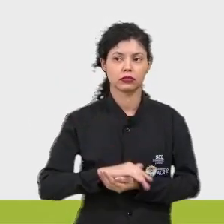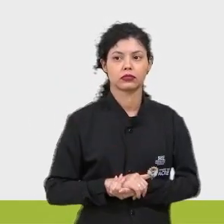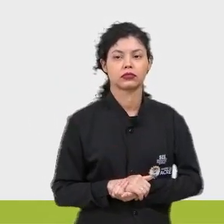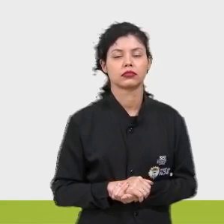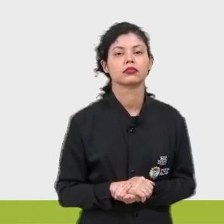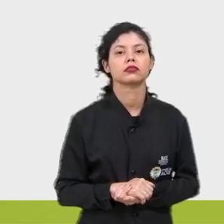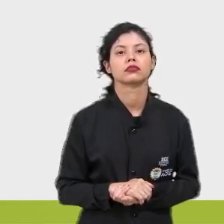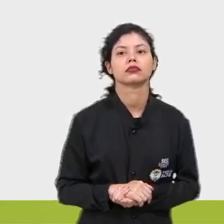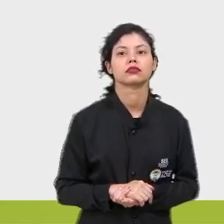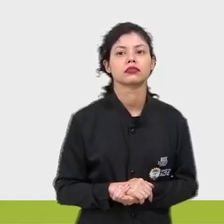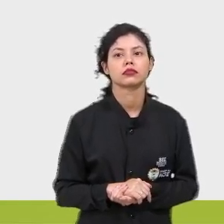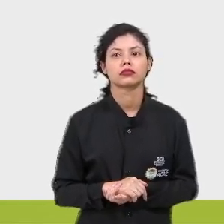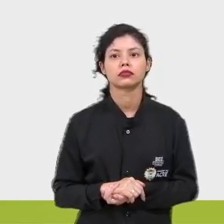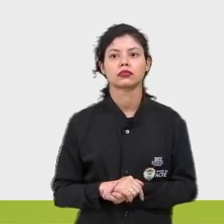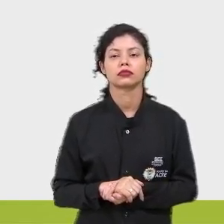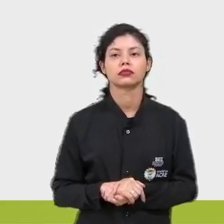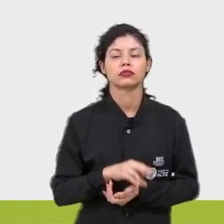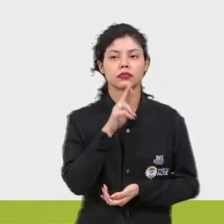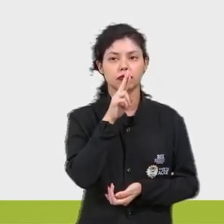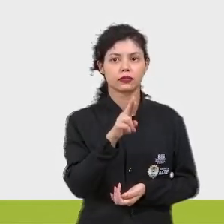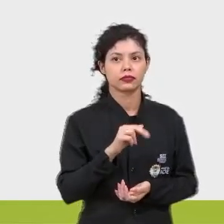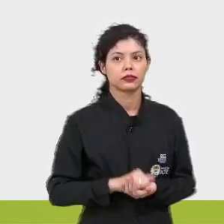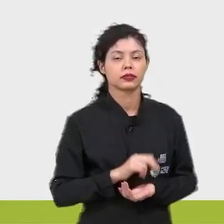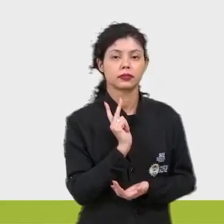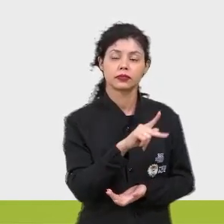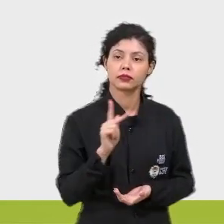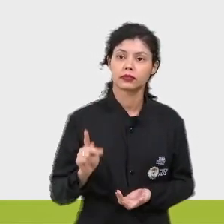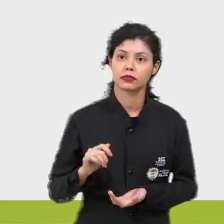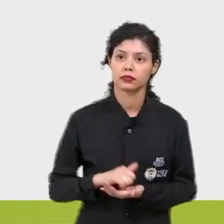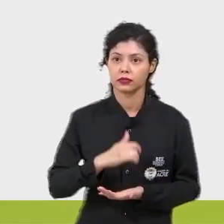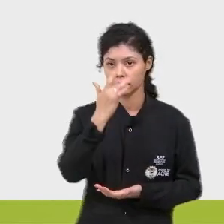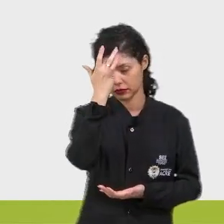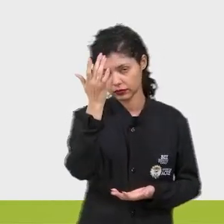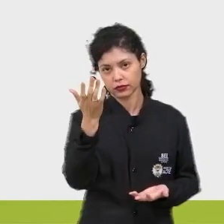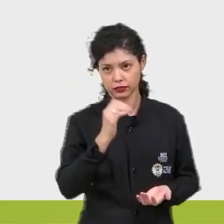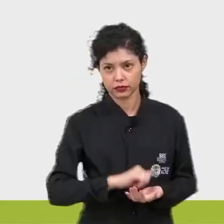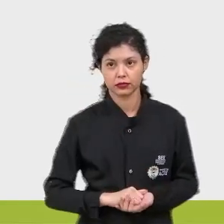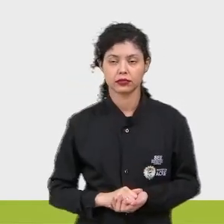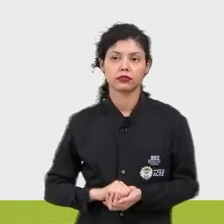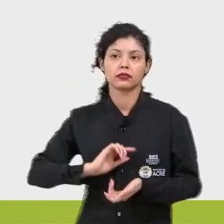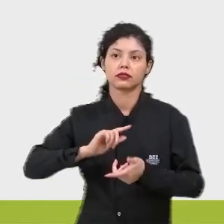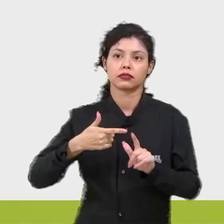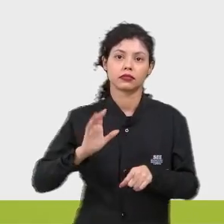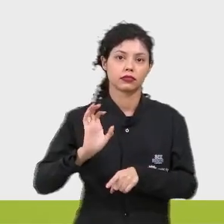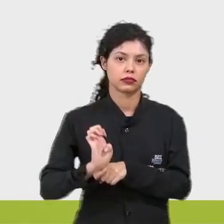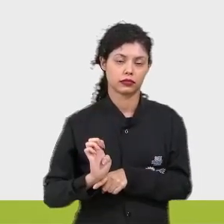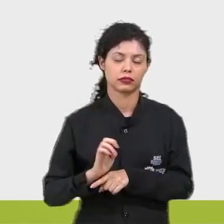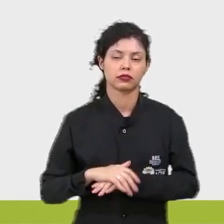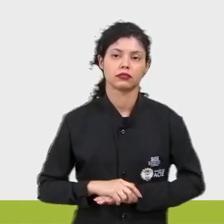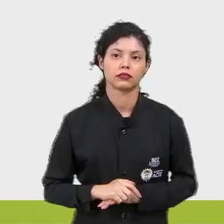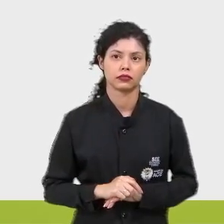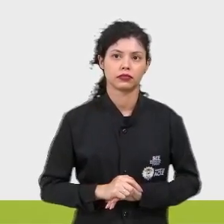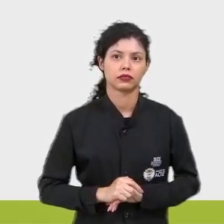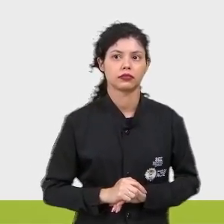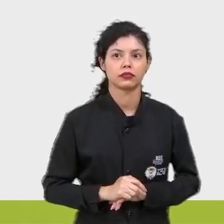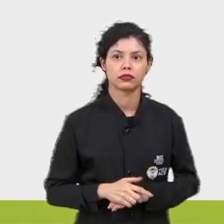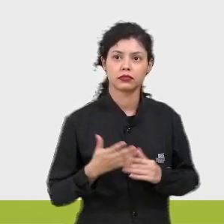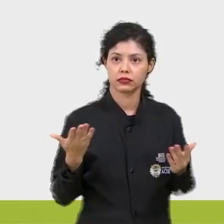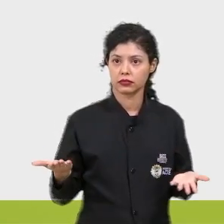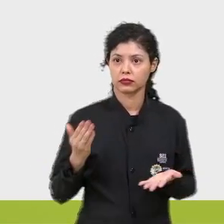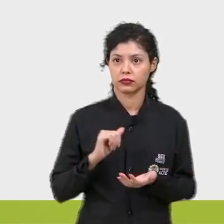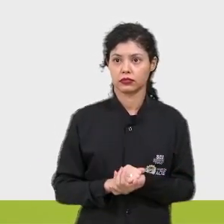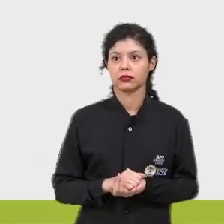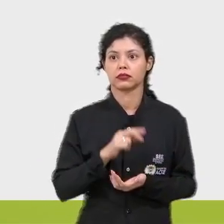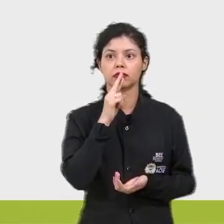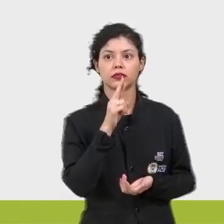de isolamento. Respondendo com o professor, fica fácil, né, gente? É sim, letra E. Portanto, a gente